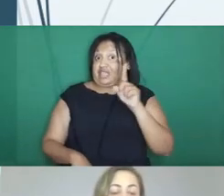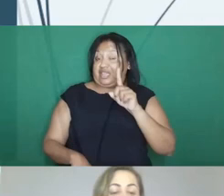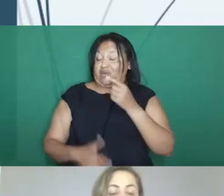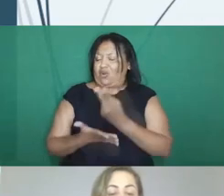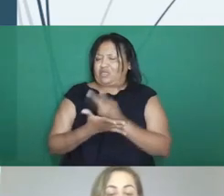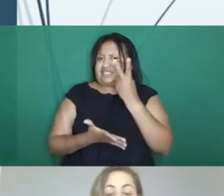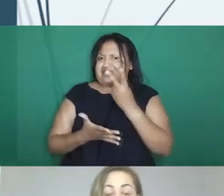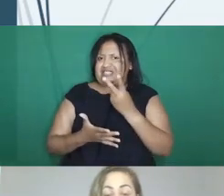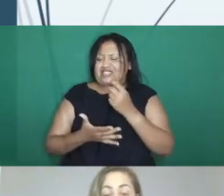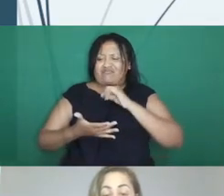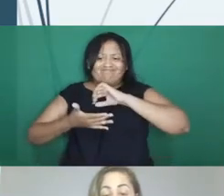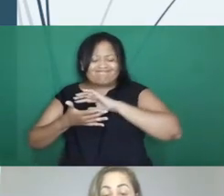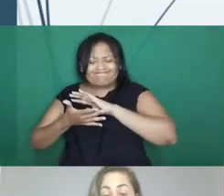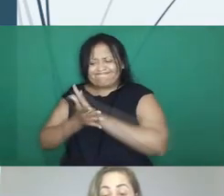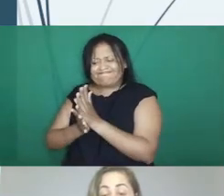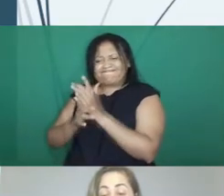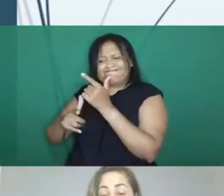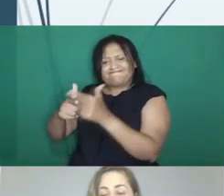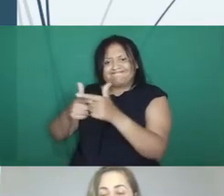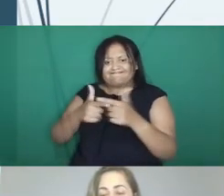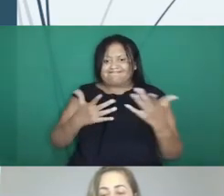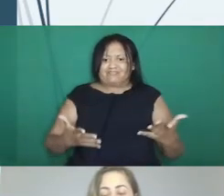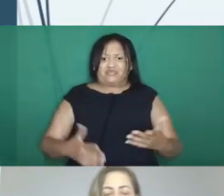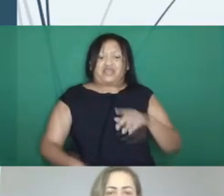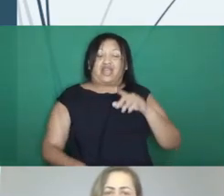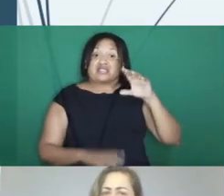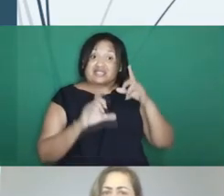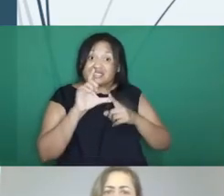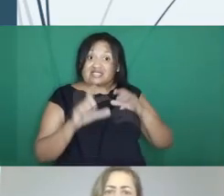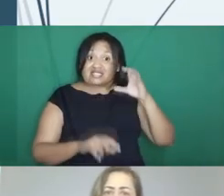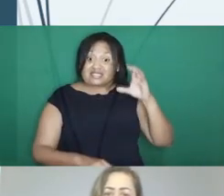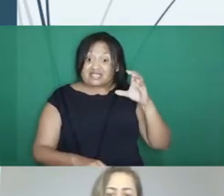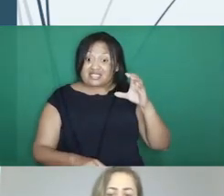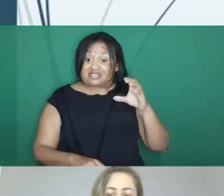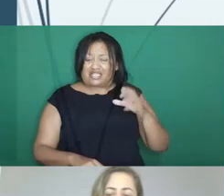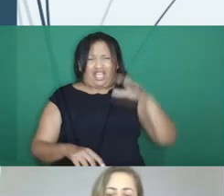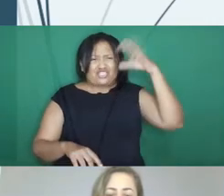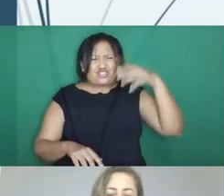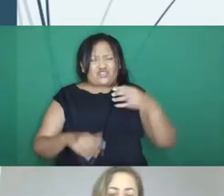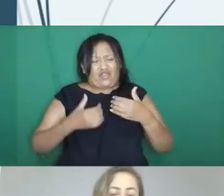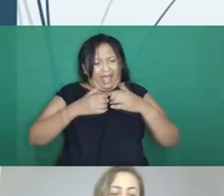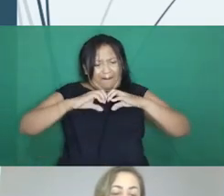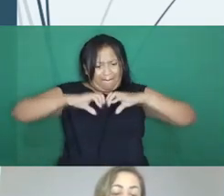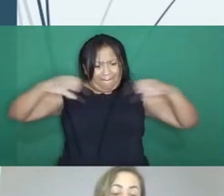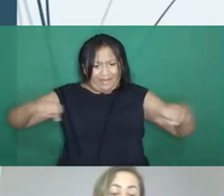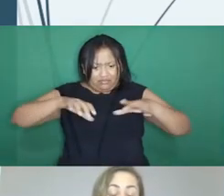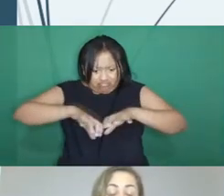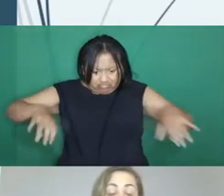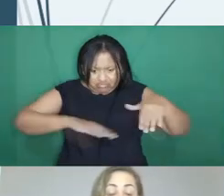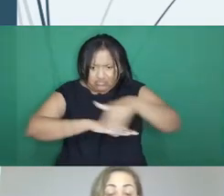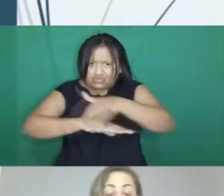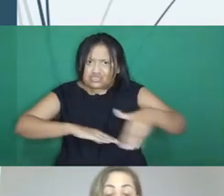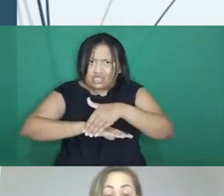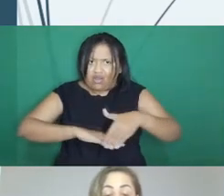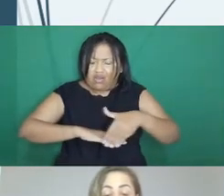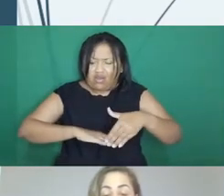letra C as fotos chuvas fizeram com que abrir sem crateras no chão não a gente não viu essa informação no texto letra D